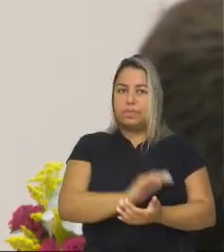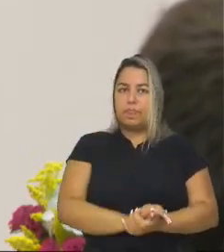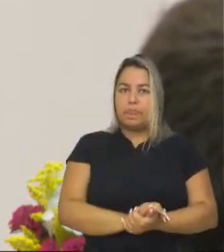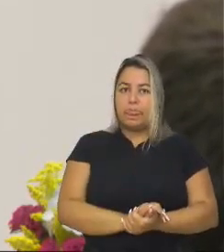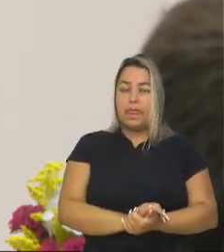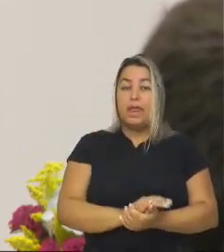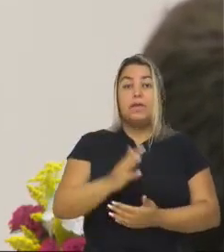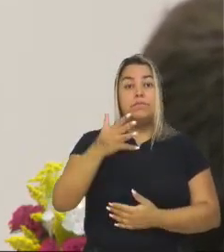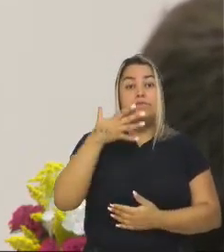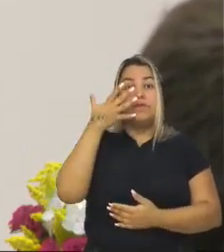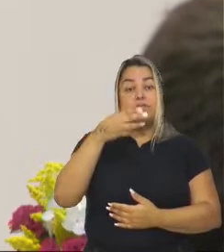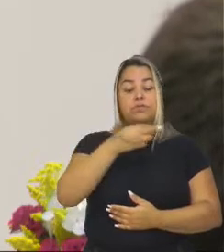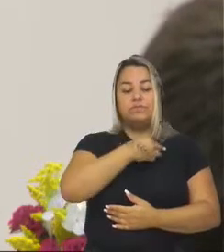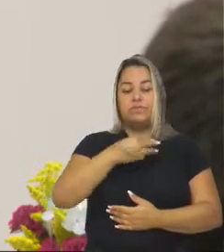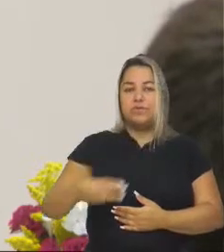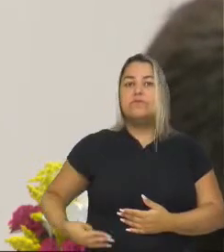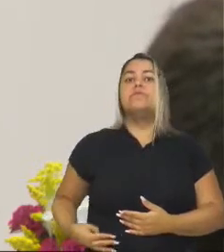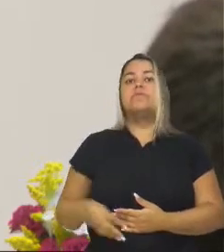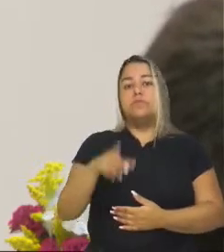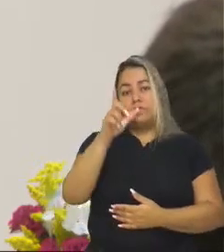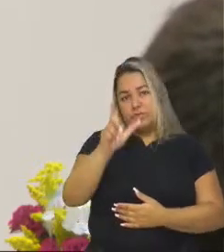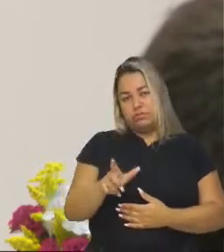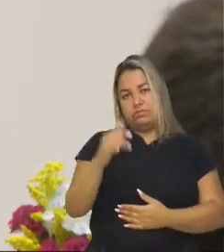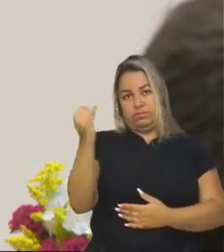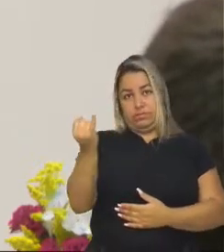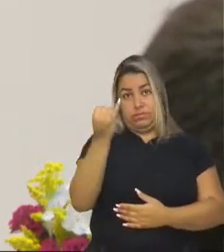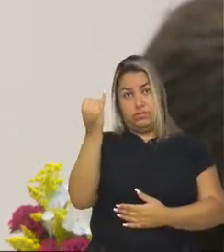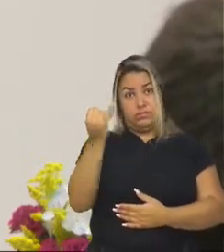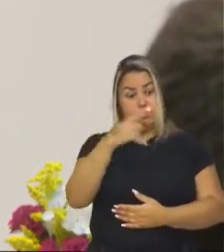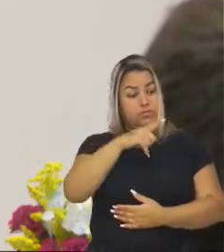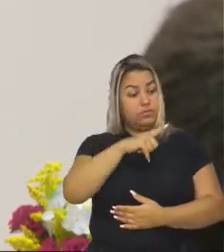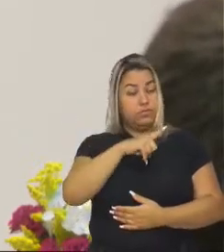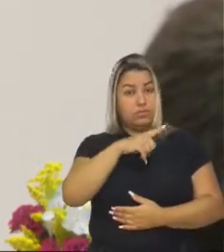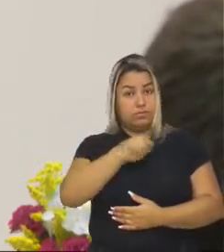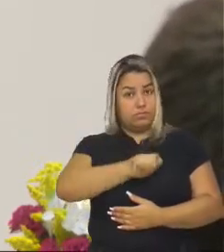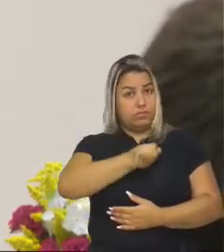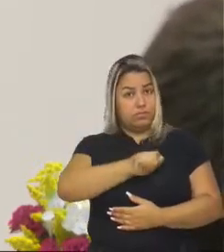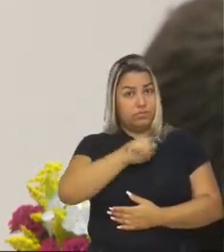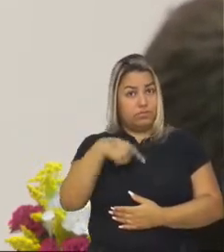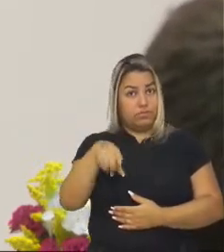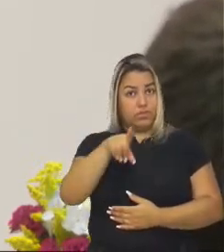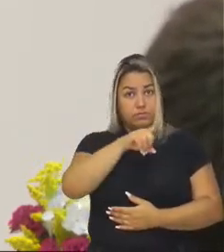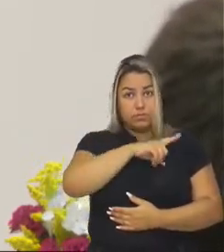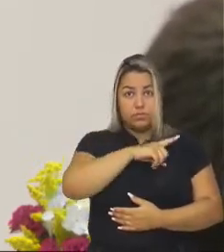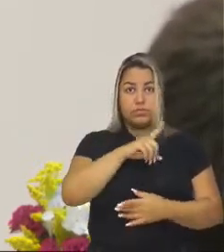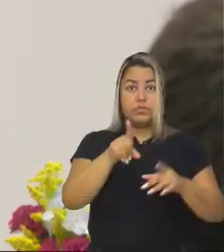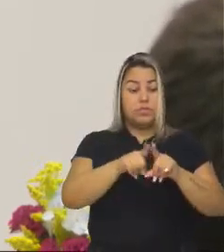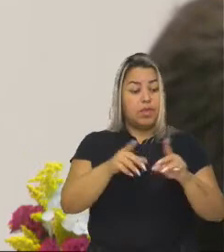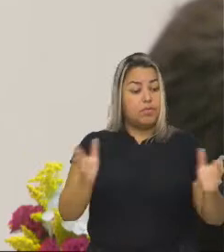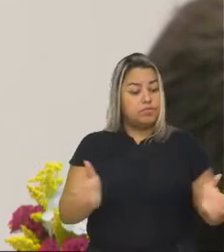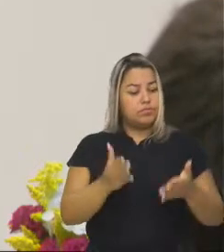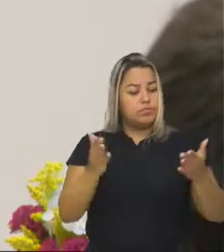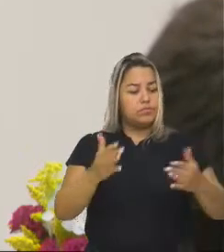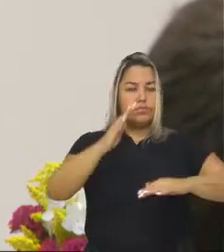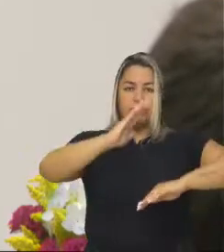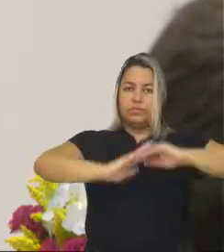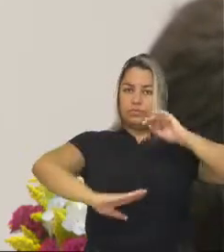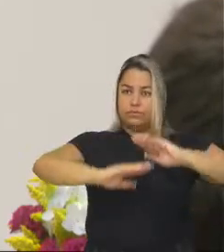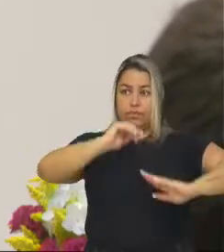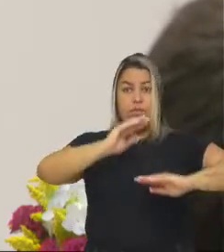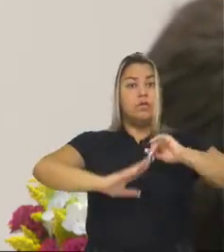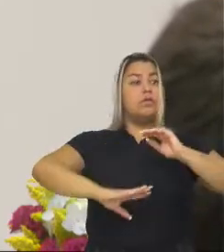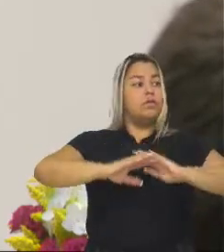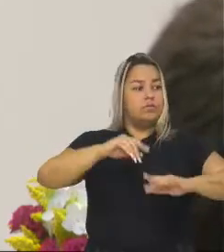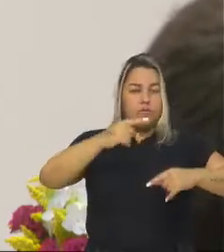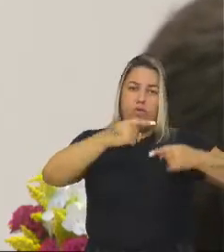fala do ministro, vocês existem e são importantes para nós. É exatamente promovendo interações e ações que